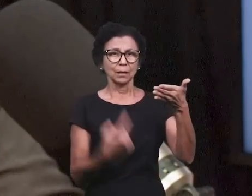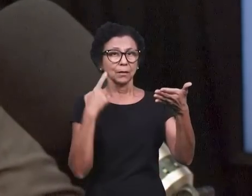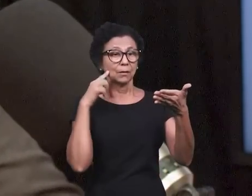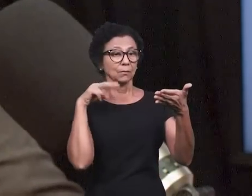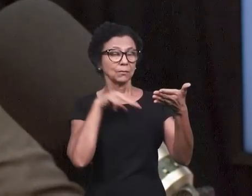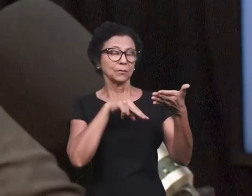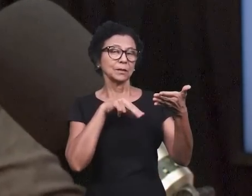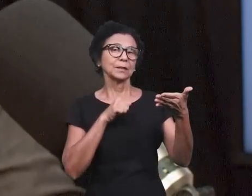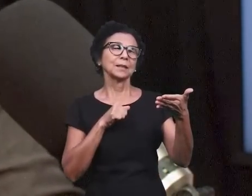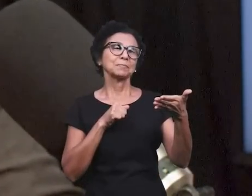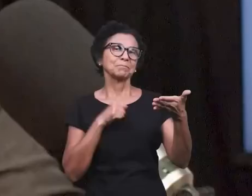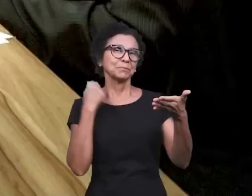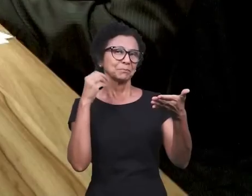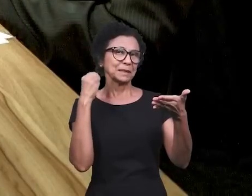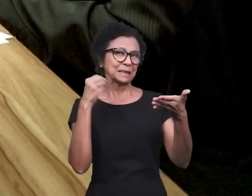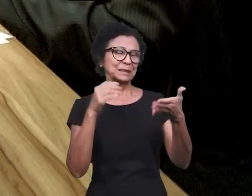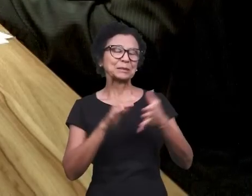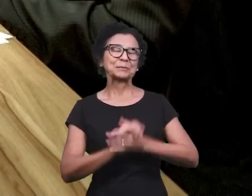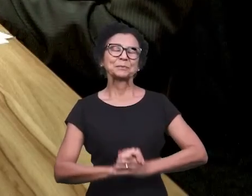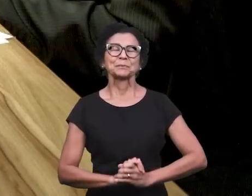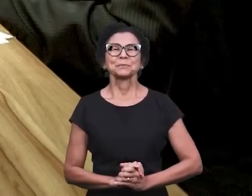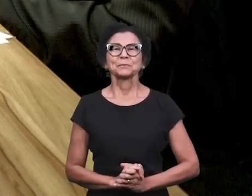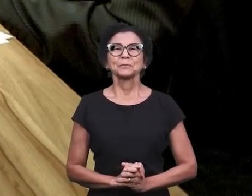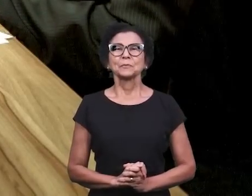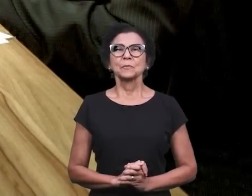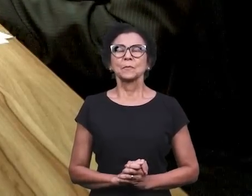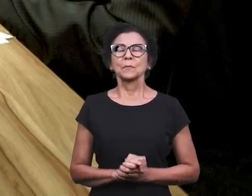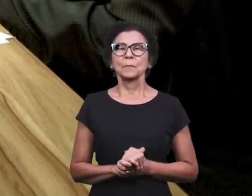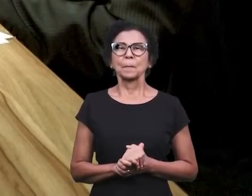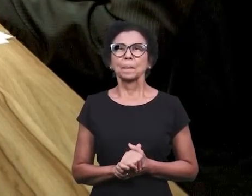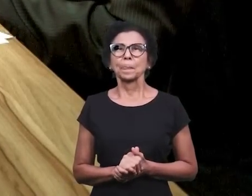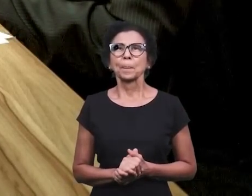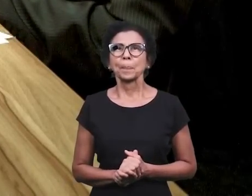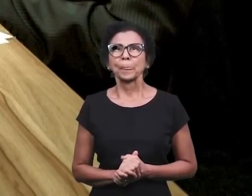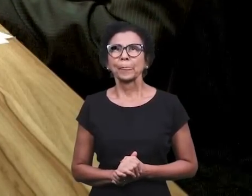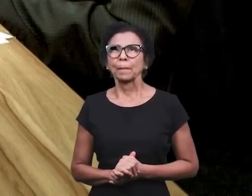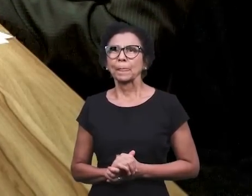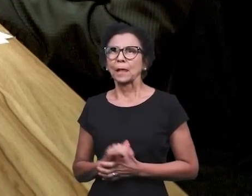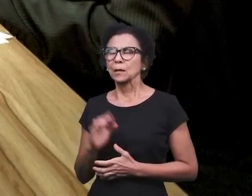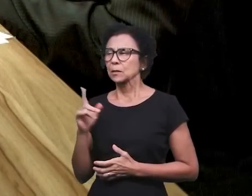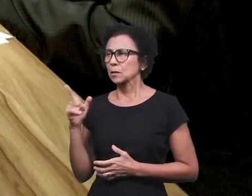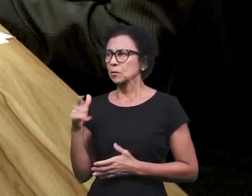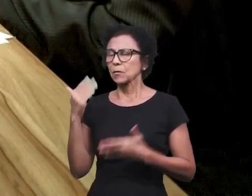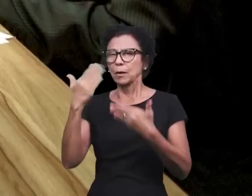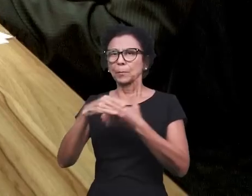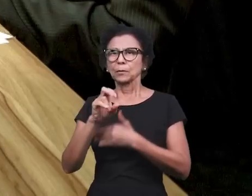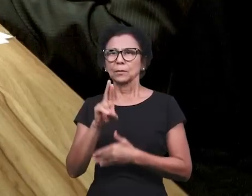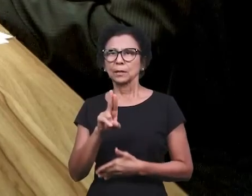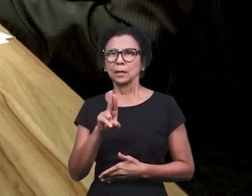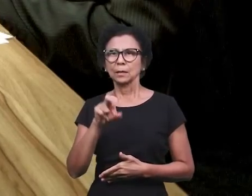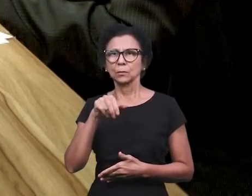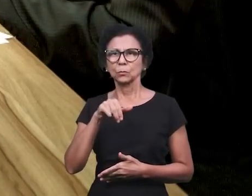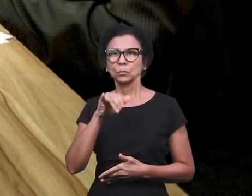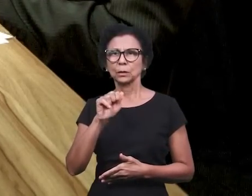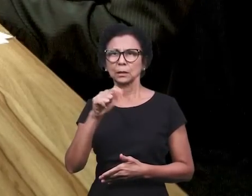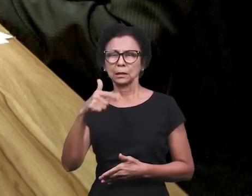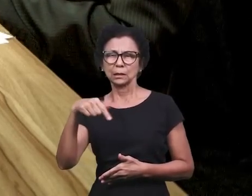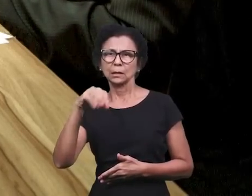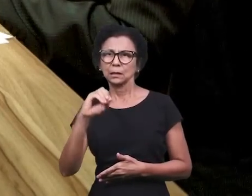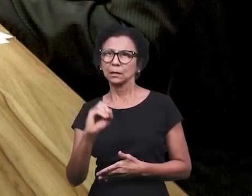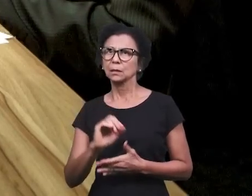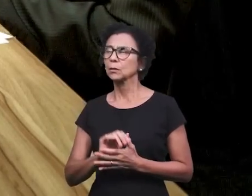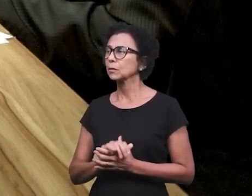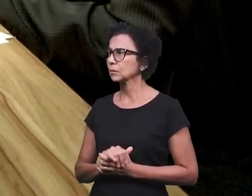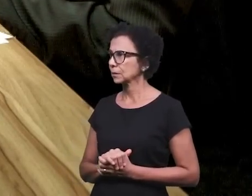aqui. Mas você já fez a prova da Controladoria Geral da União, que é o concurso que você foi aprovado e o cargo que você exerce